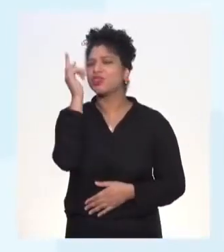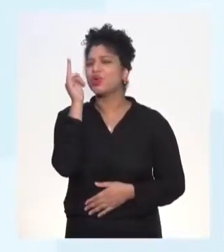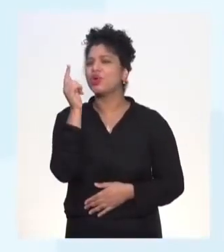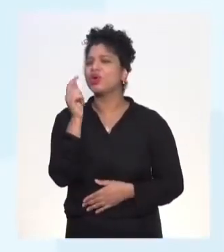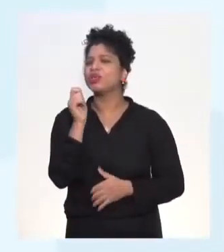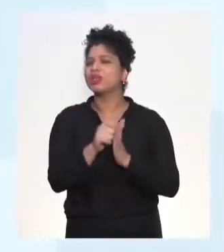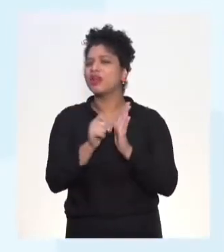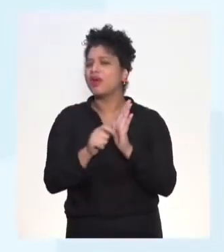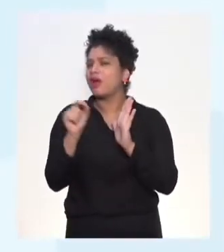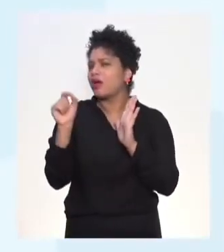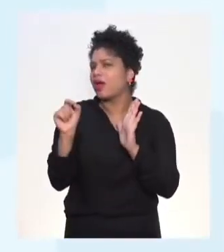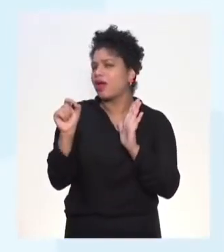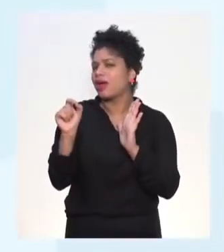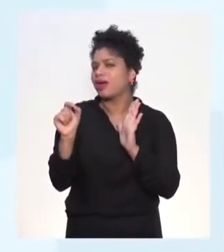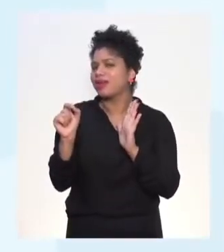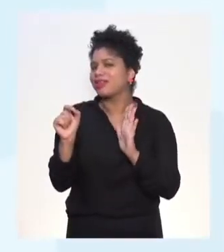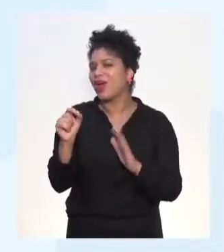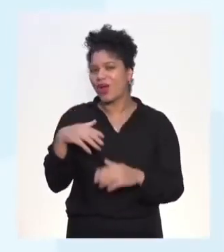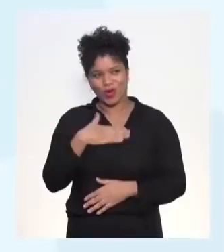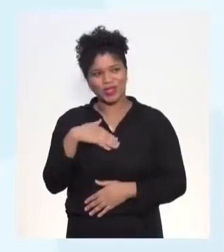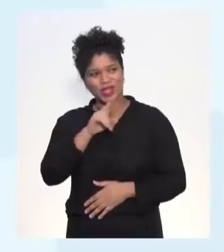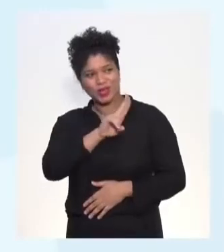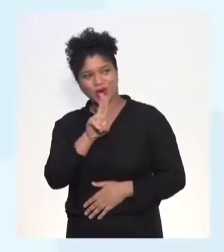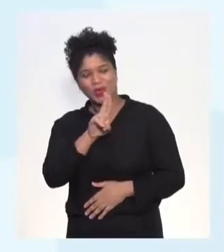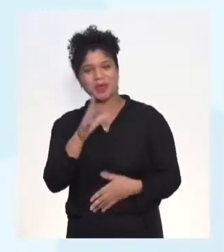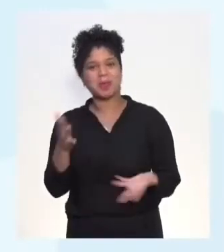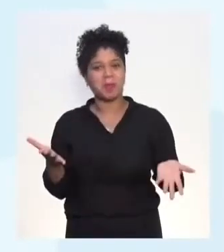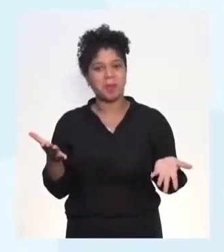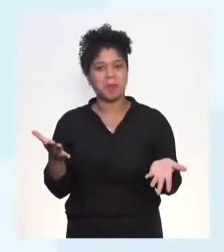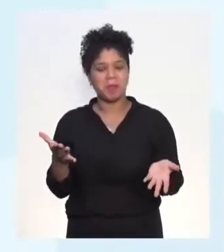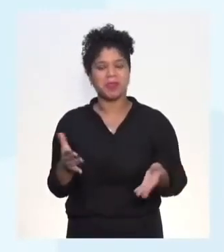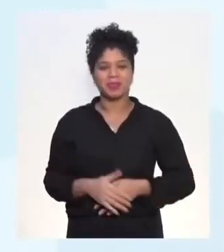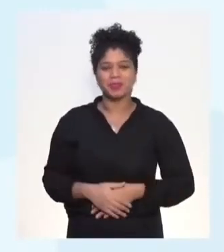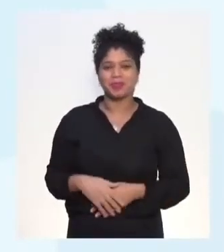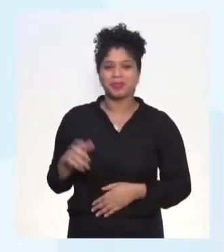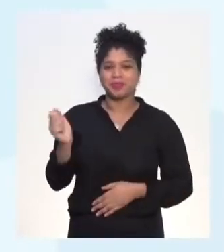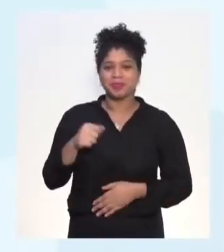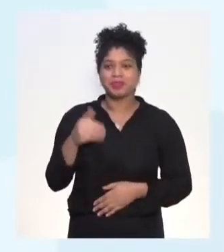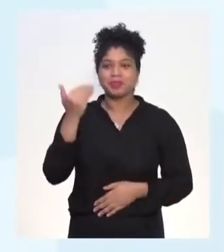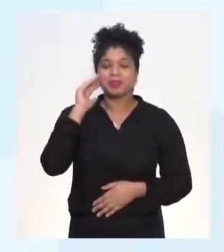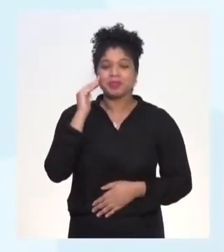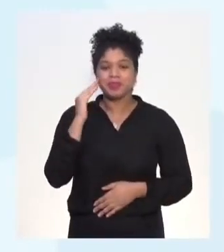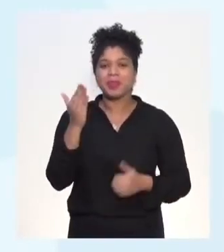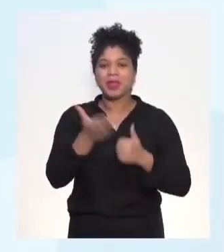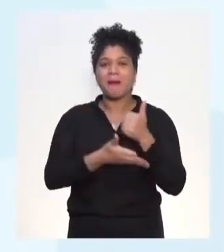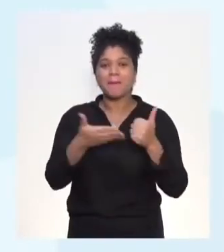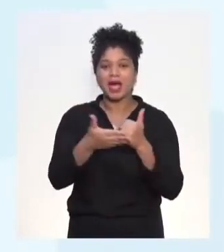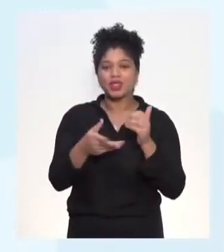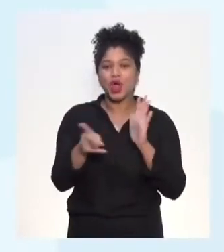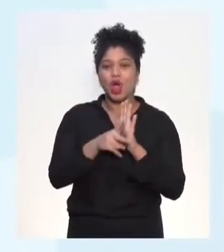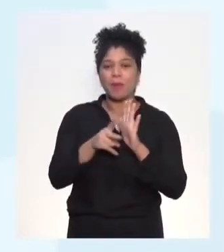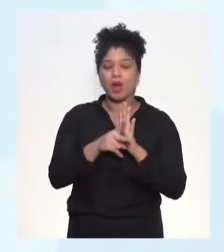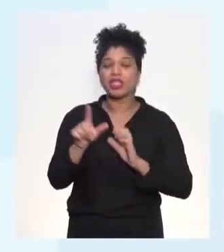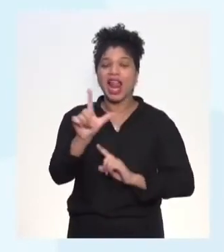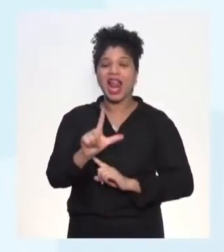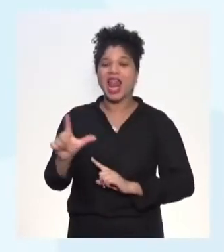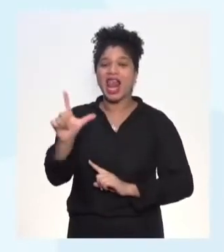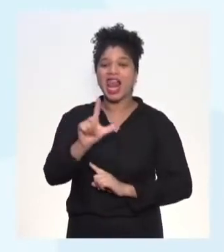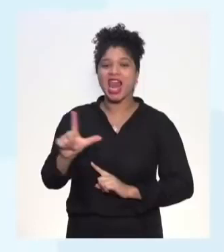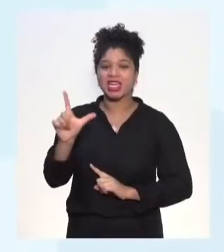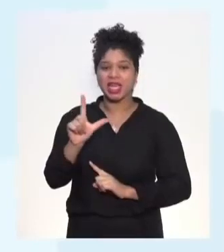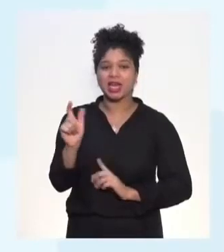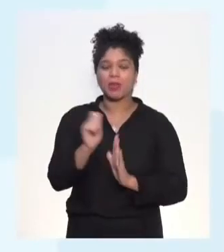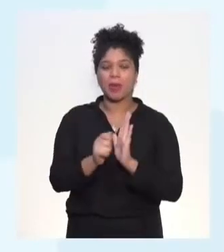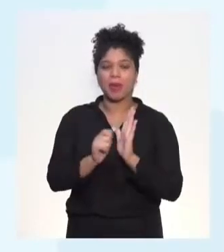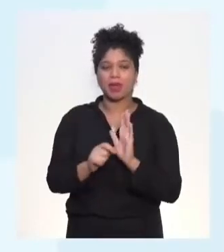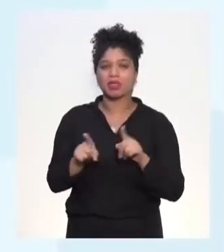isso? Legal, né? É. Alguém escreveu isso. Vamos lá. Reconhecer os elementos básicos da narrativa literária e